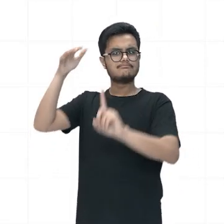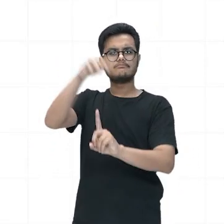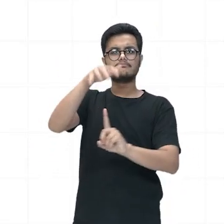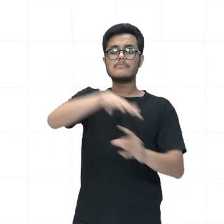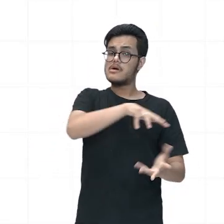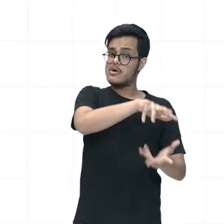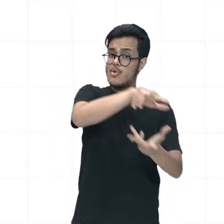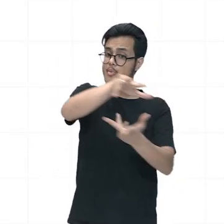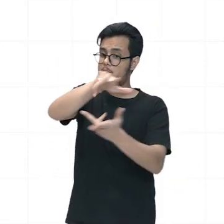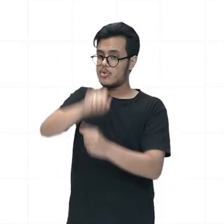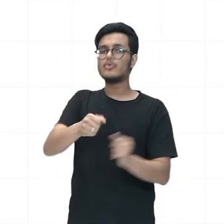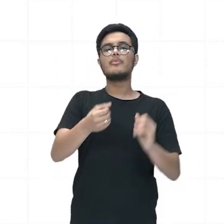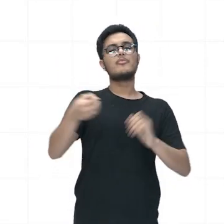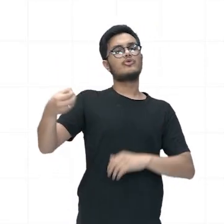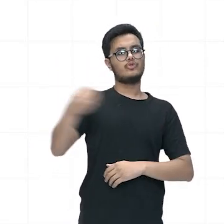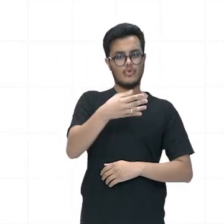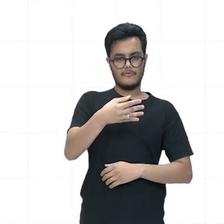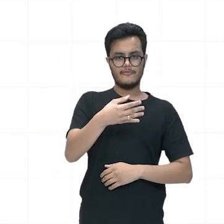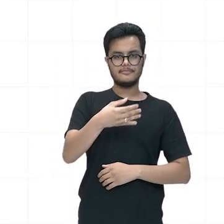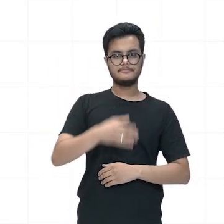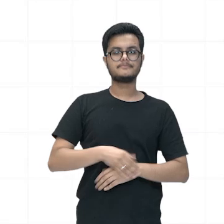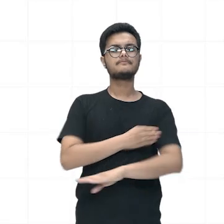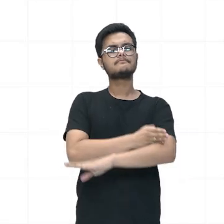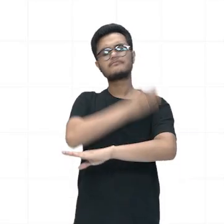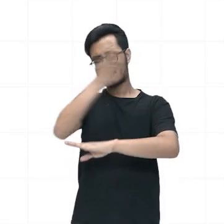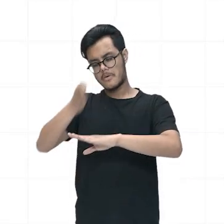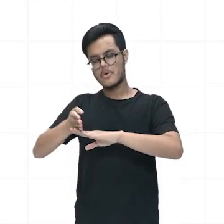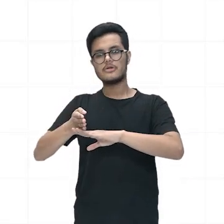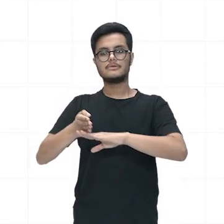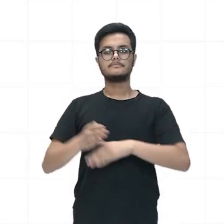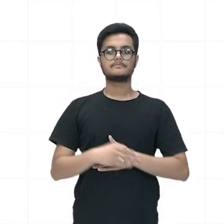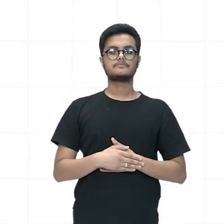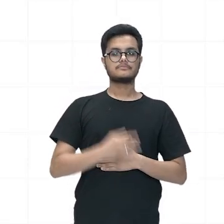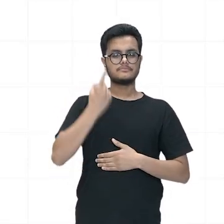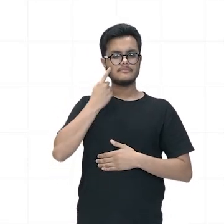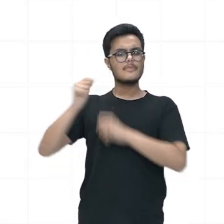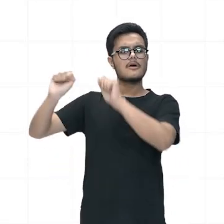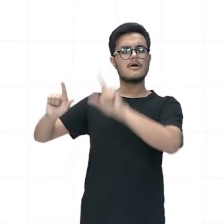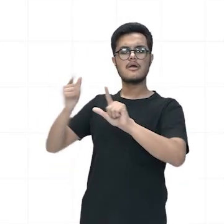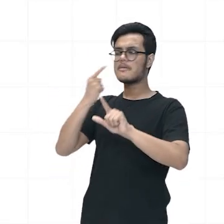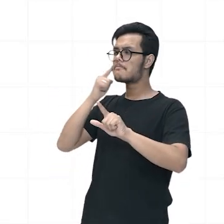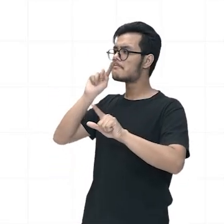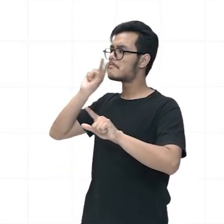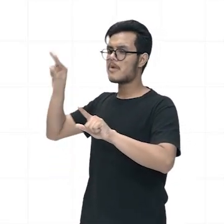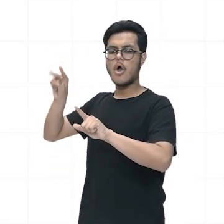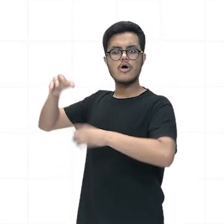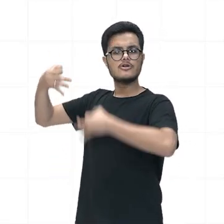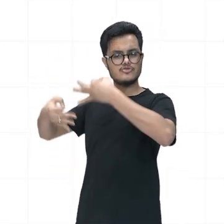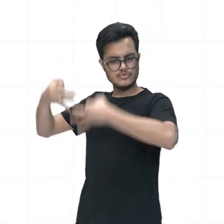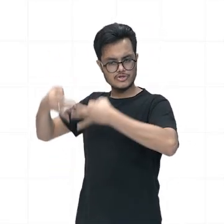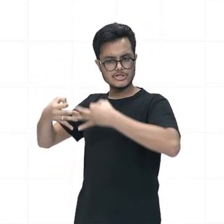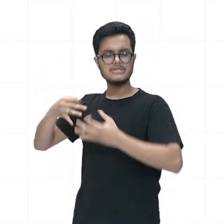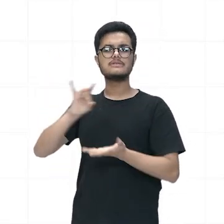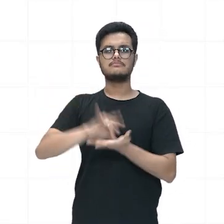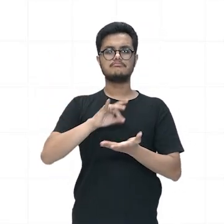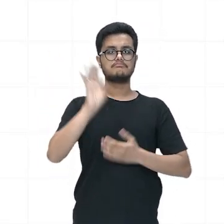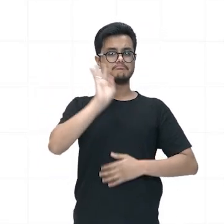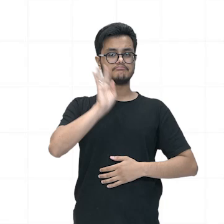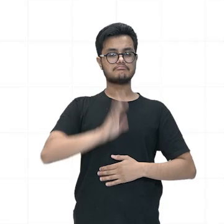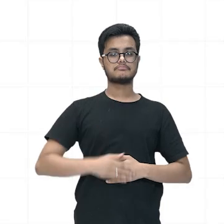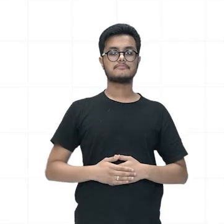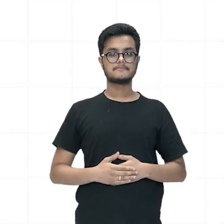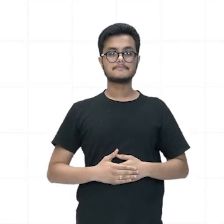maiores contribuições romanas para o mundo moderno. Olha aí uma imagem, inclusive, né, dessa parte então, aí do sistema jurídico.